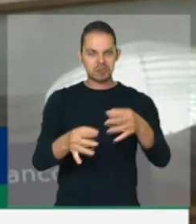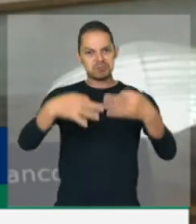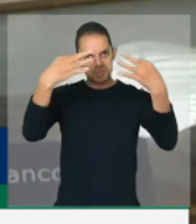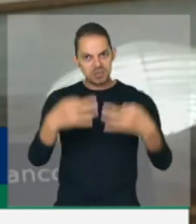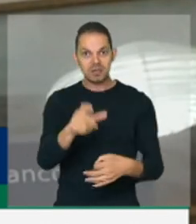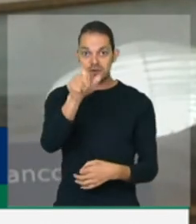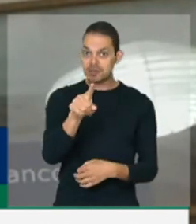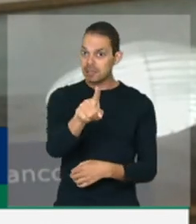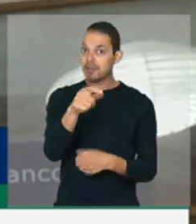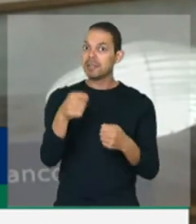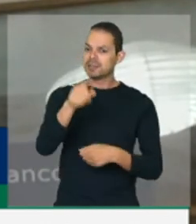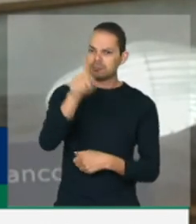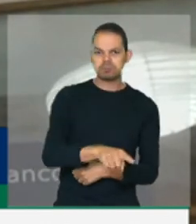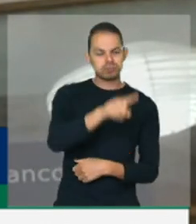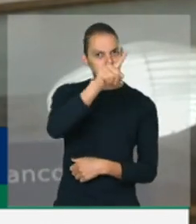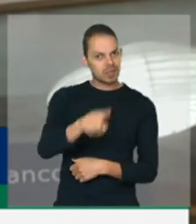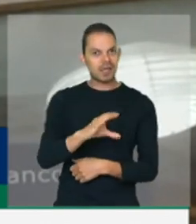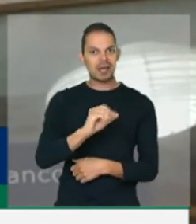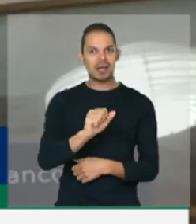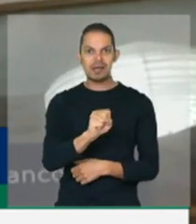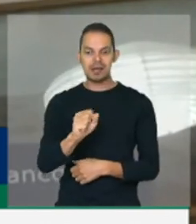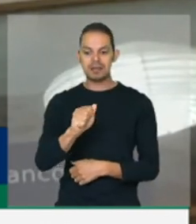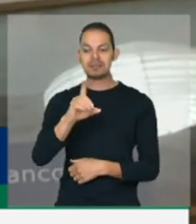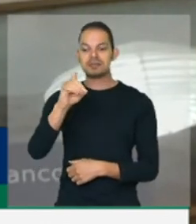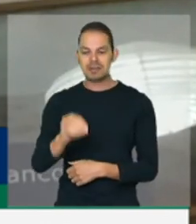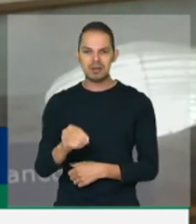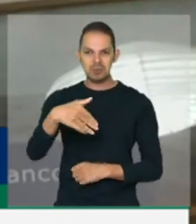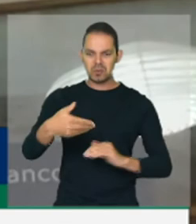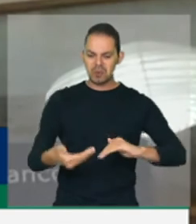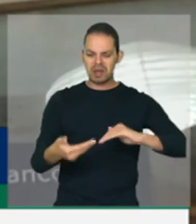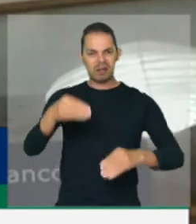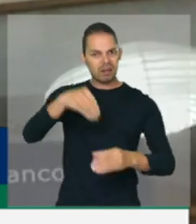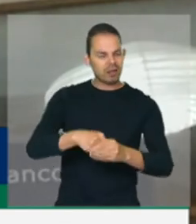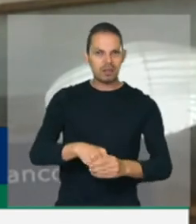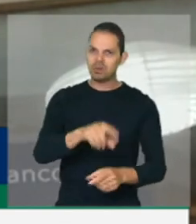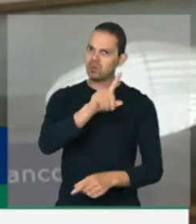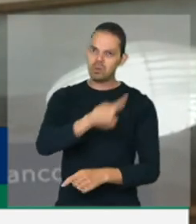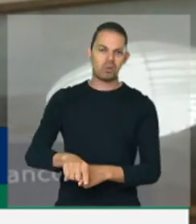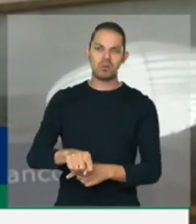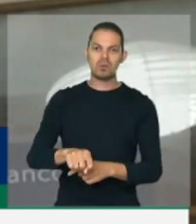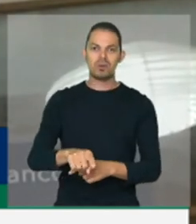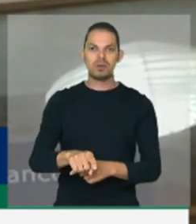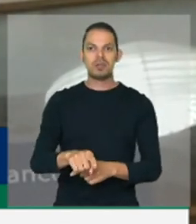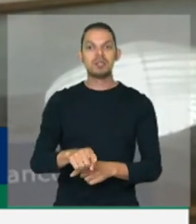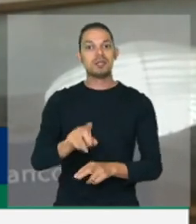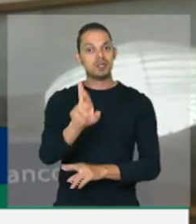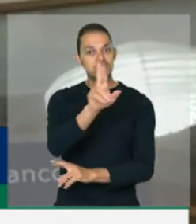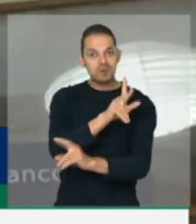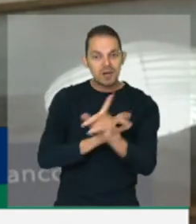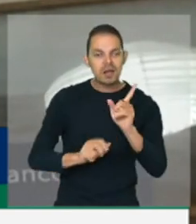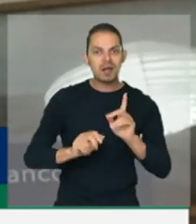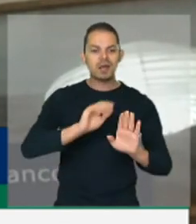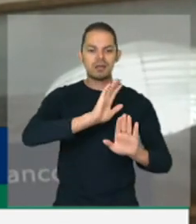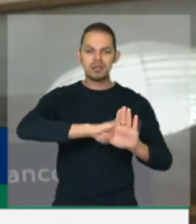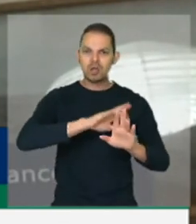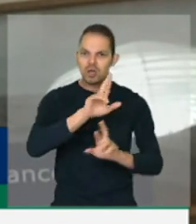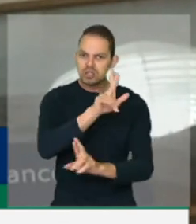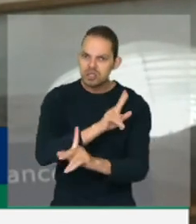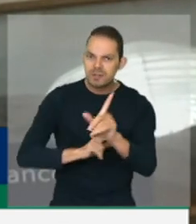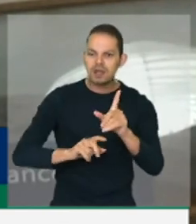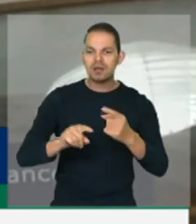senhor tem que ser cassado. Pessoas como o senhor não cabem no parlamento. Cabe a diferença, cabe ideologias divergentes, cabe o